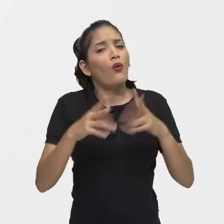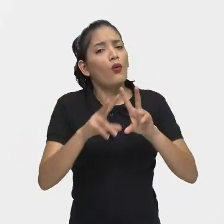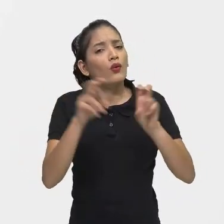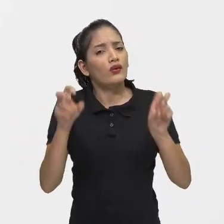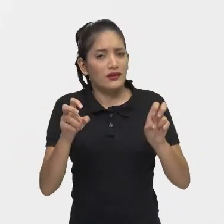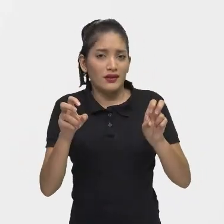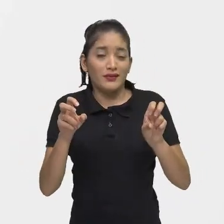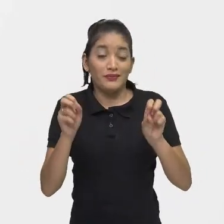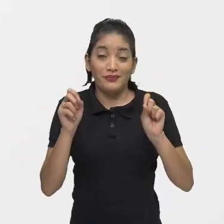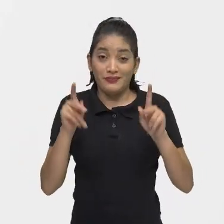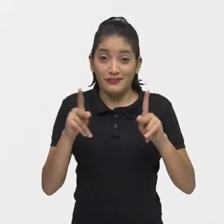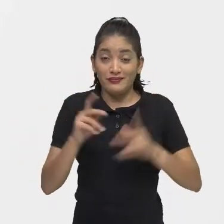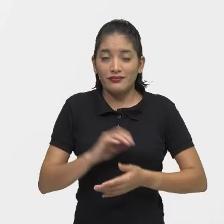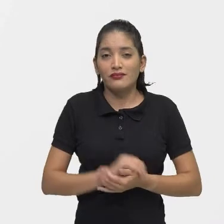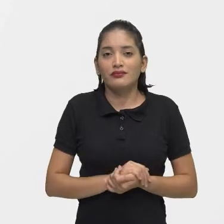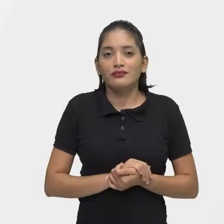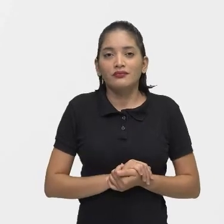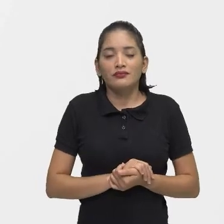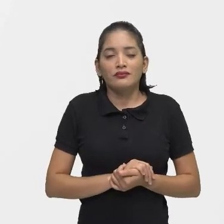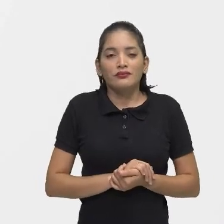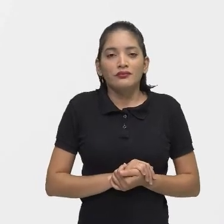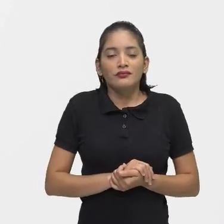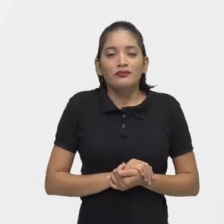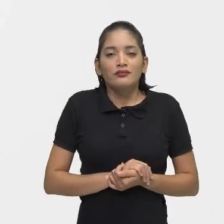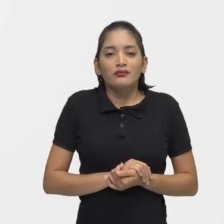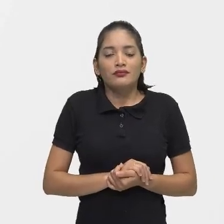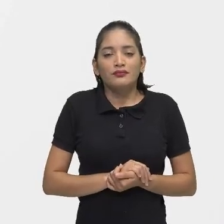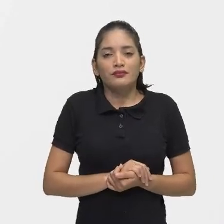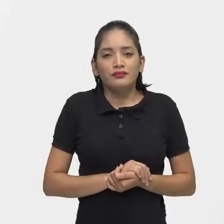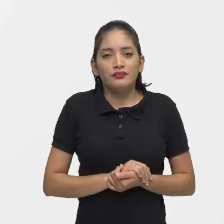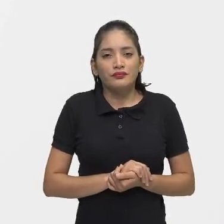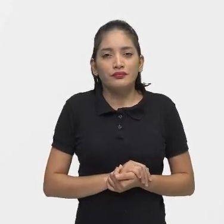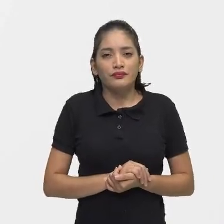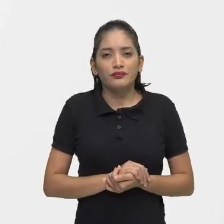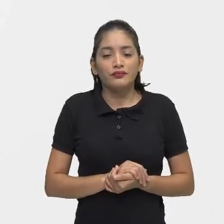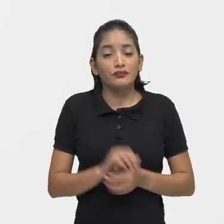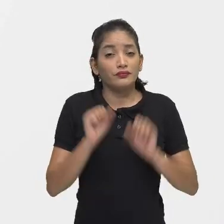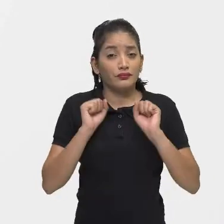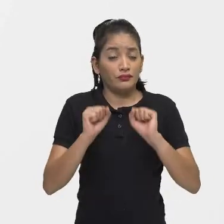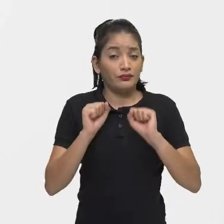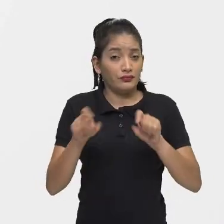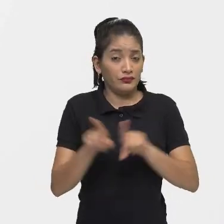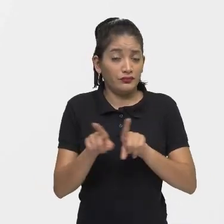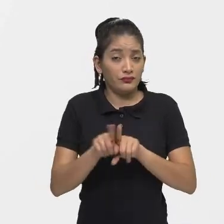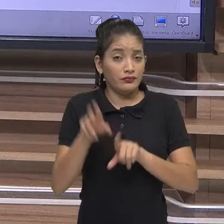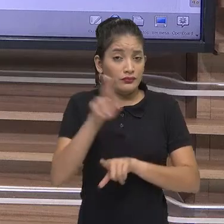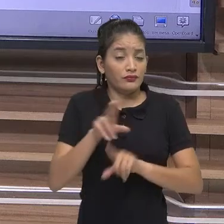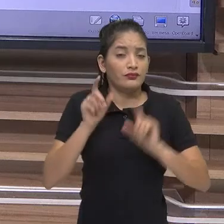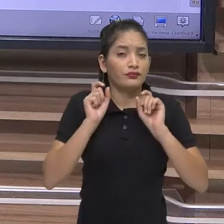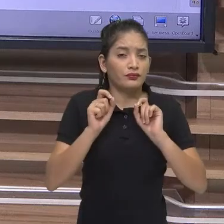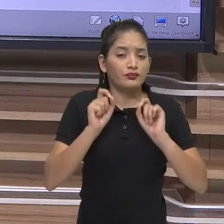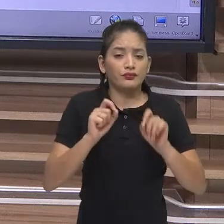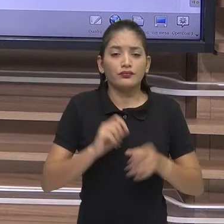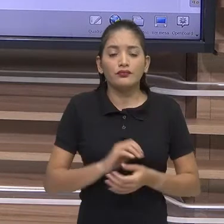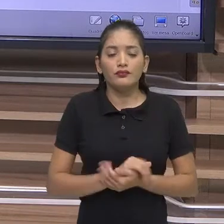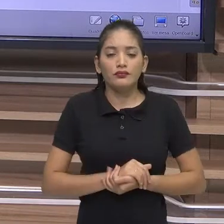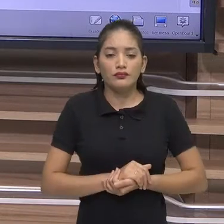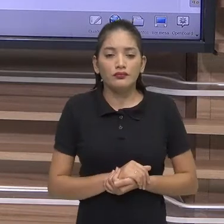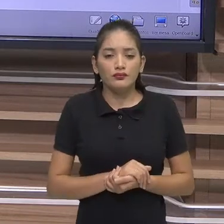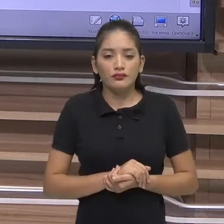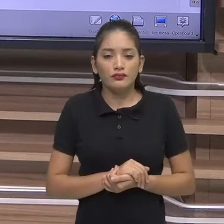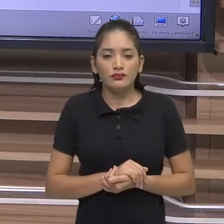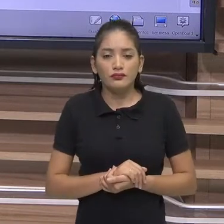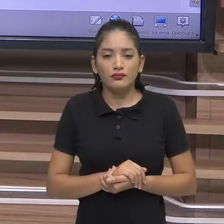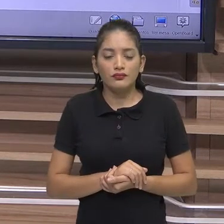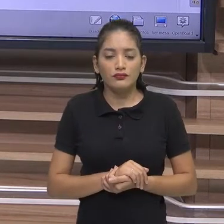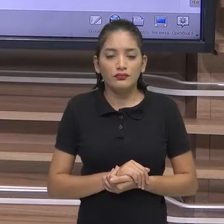trata, certo? Você pode fazer ainda, vejam comigo, o seguinte, tá? Vamos